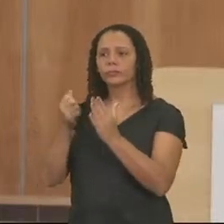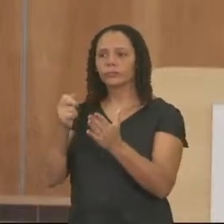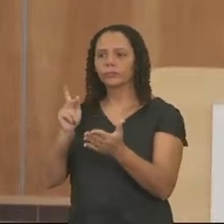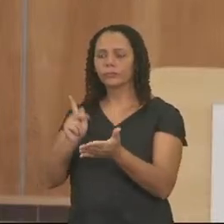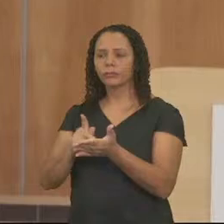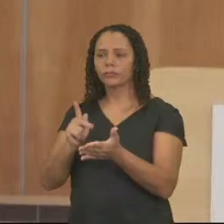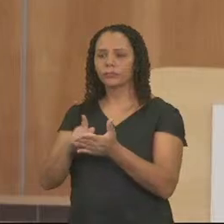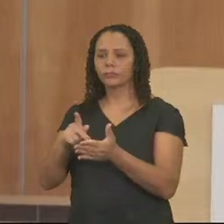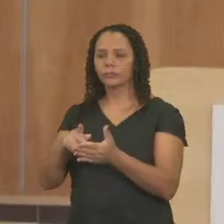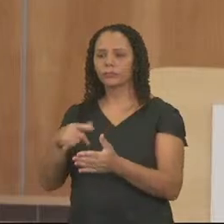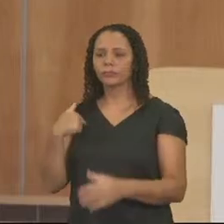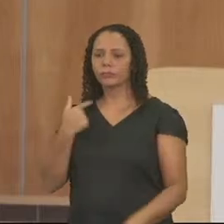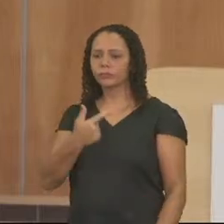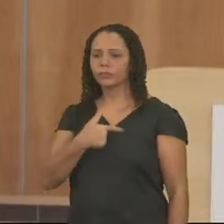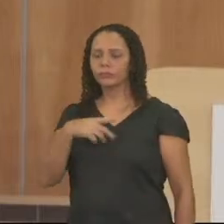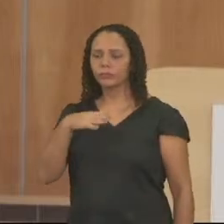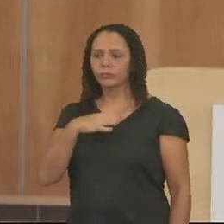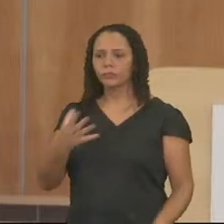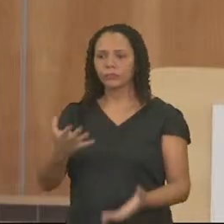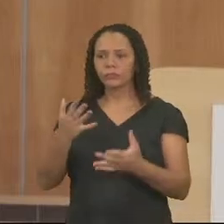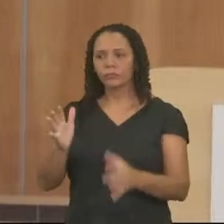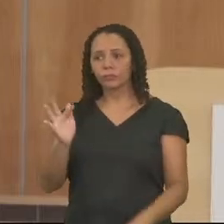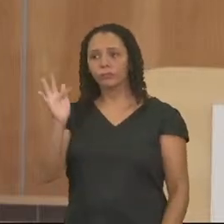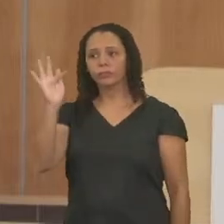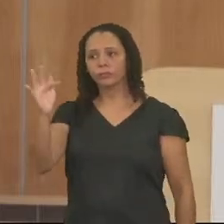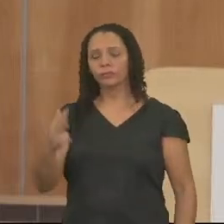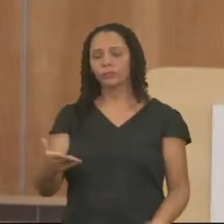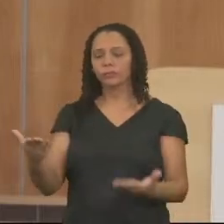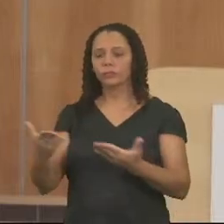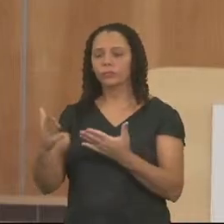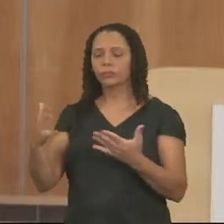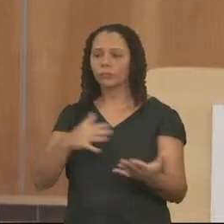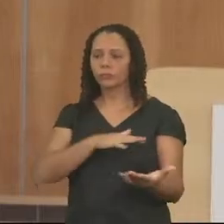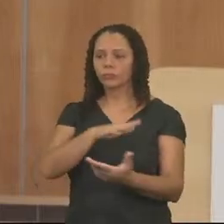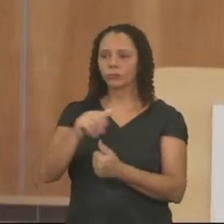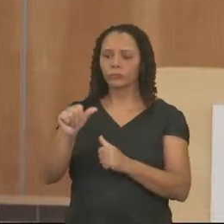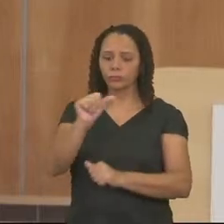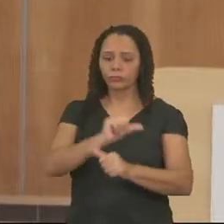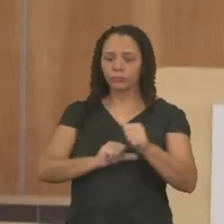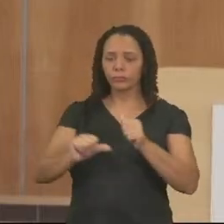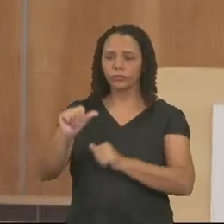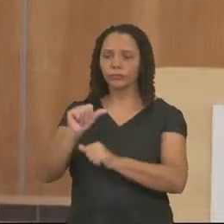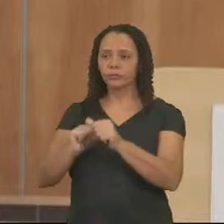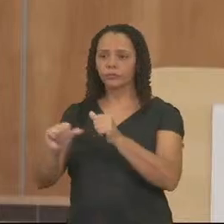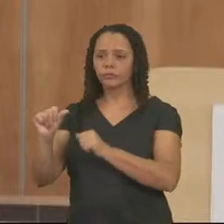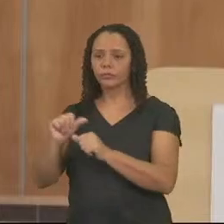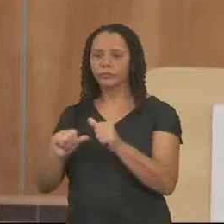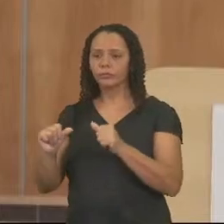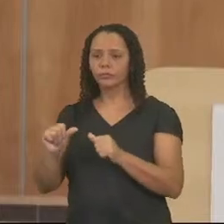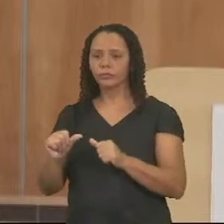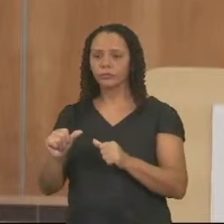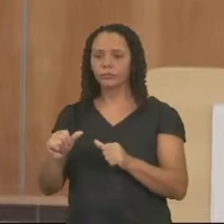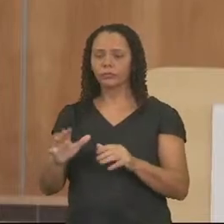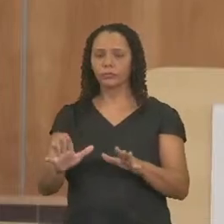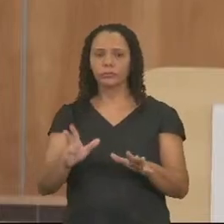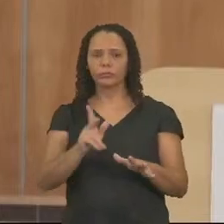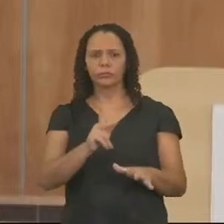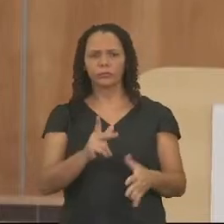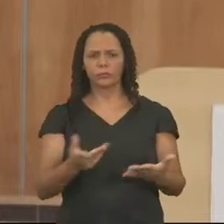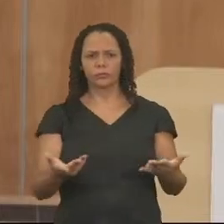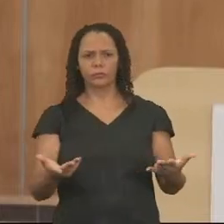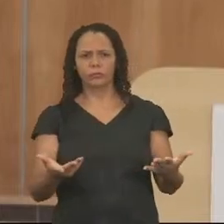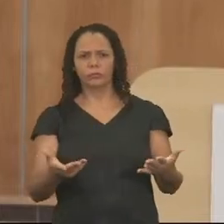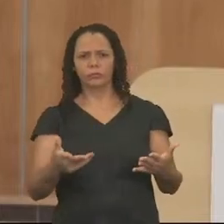cidade que a gente quer para o futuro. Hoje o mundo e Jacareí passam por uma transição. A gente tem uma presidente, é o tema